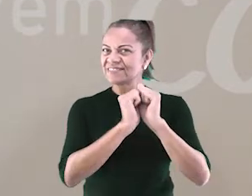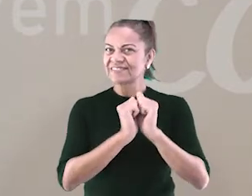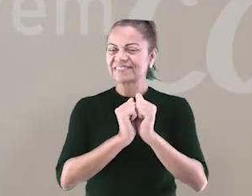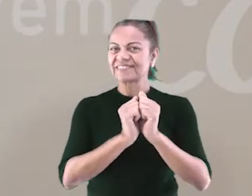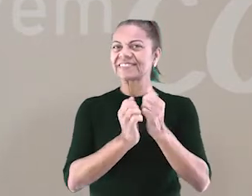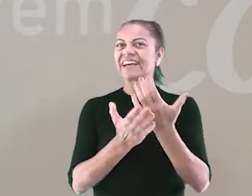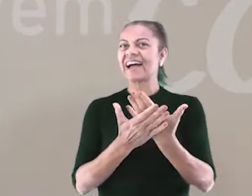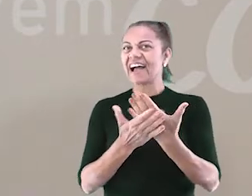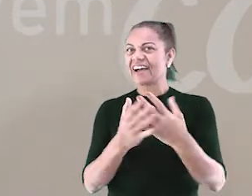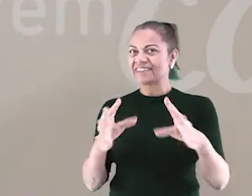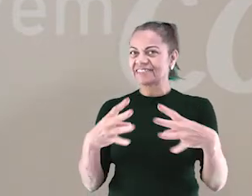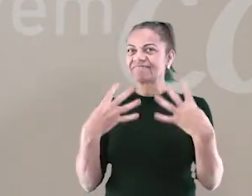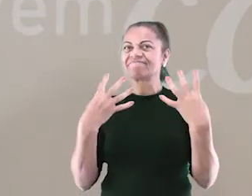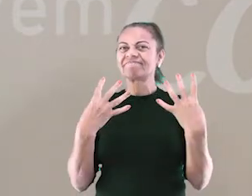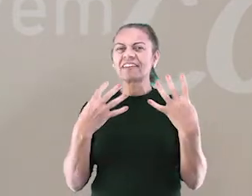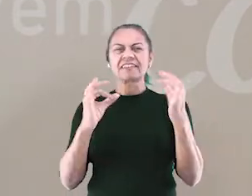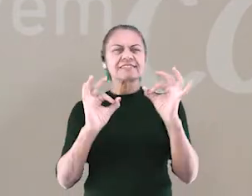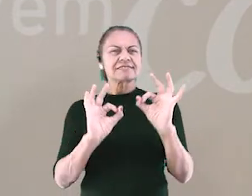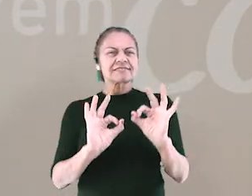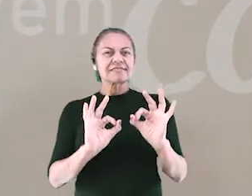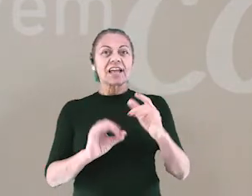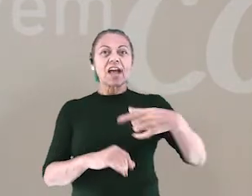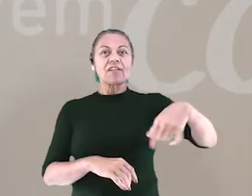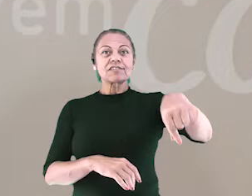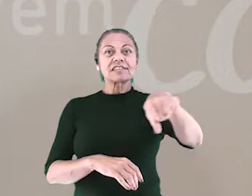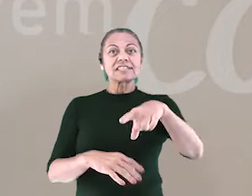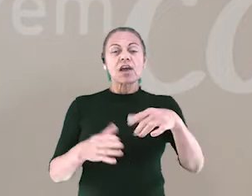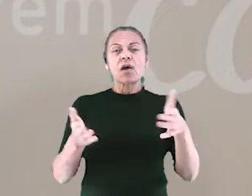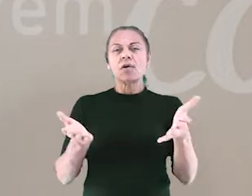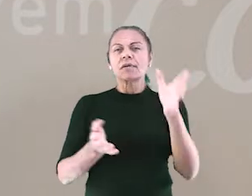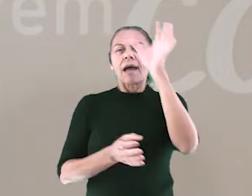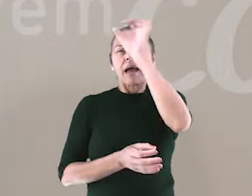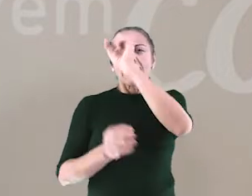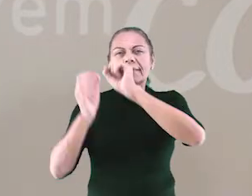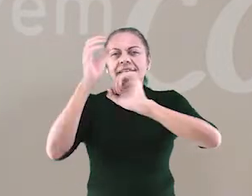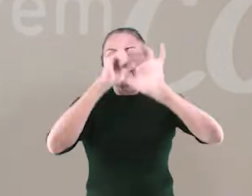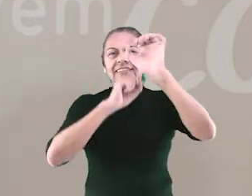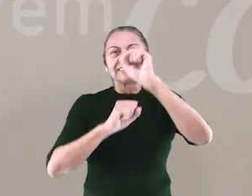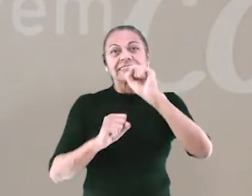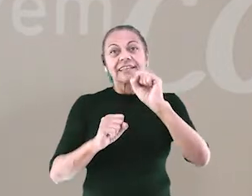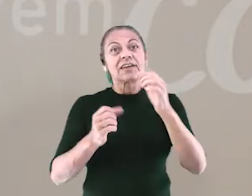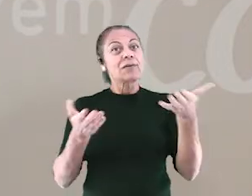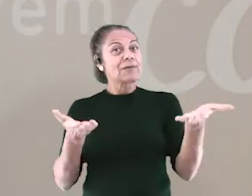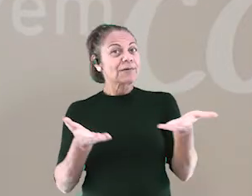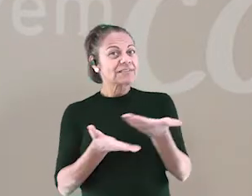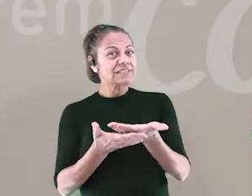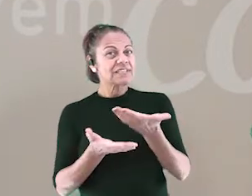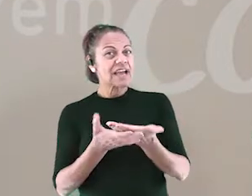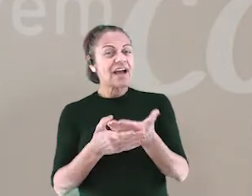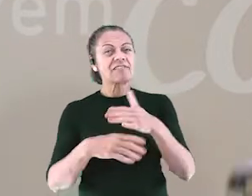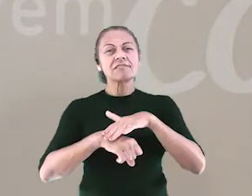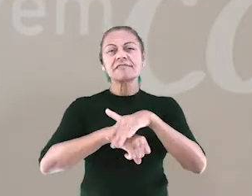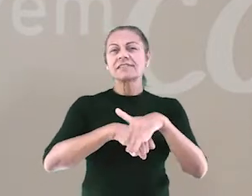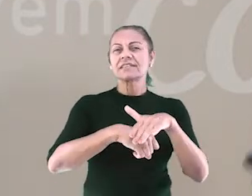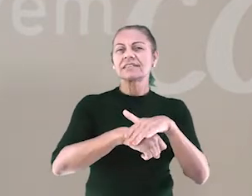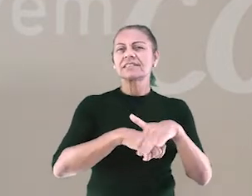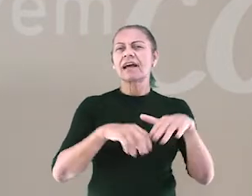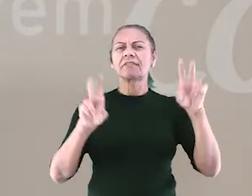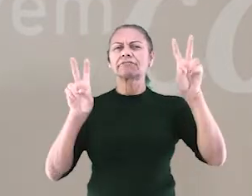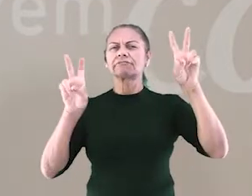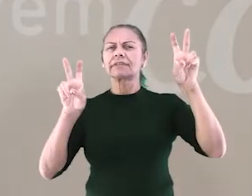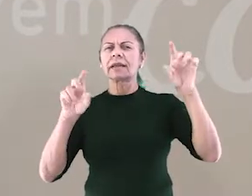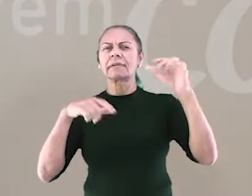Tenho certeza que hoje você vai aprender bastante. E em nossa aula de hoje, vamos conversar sobre os trabalhos